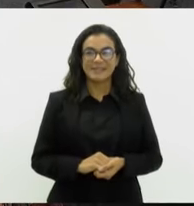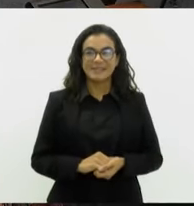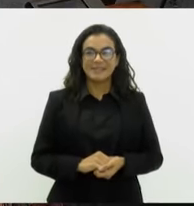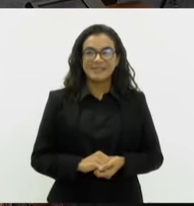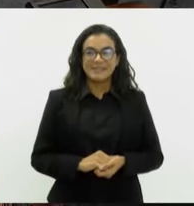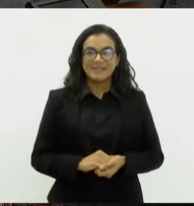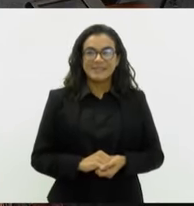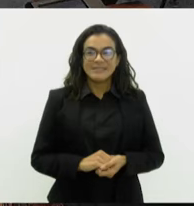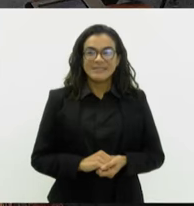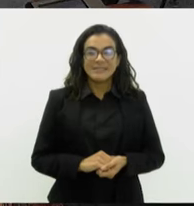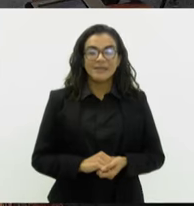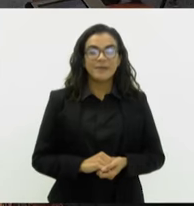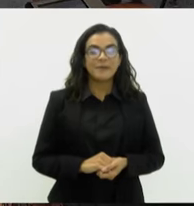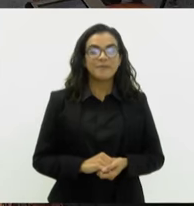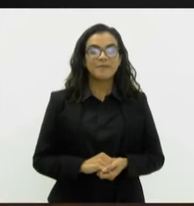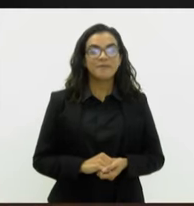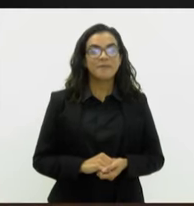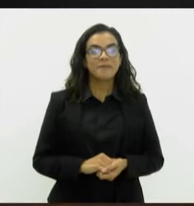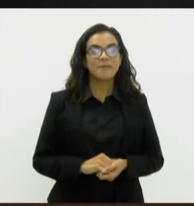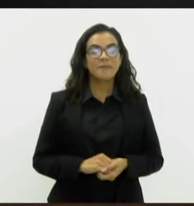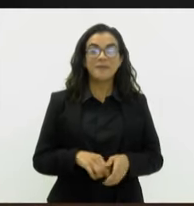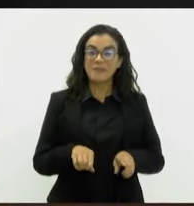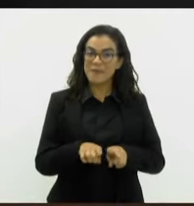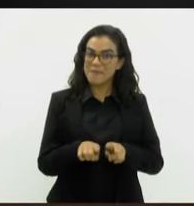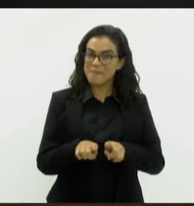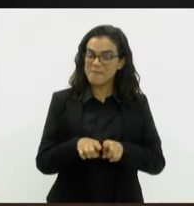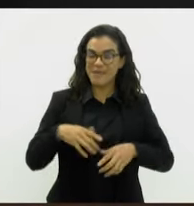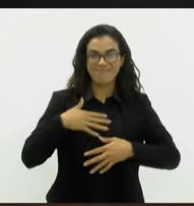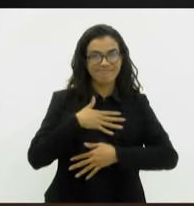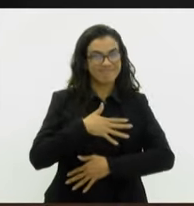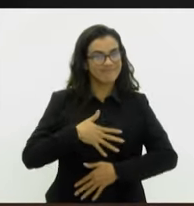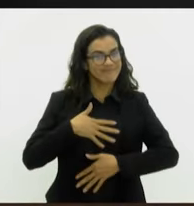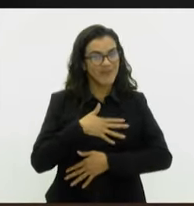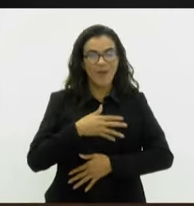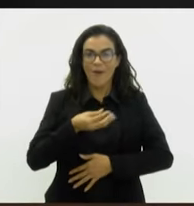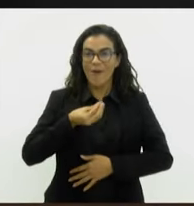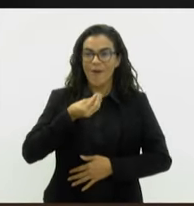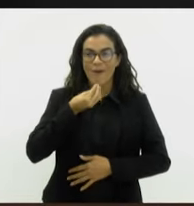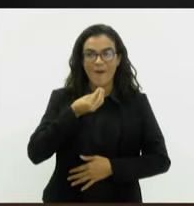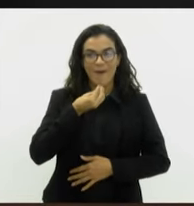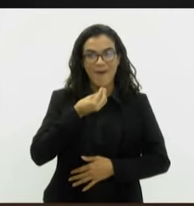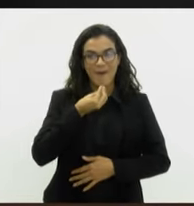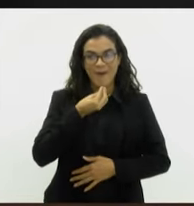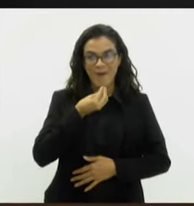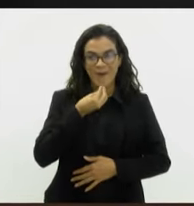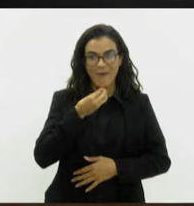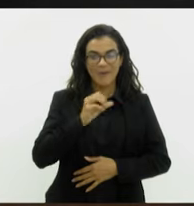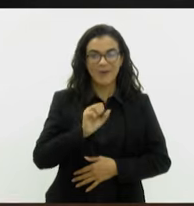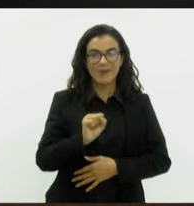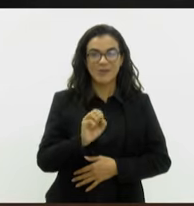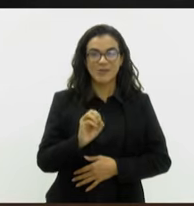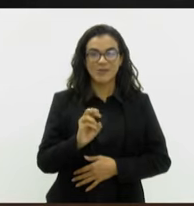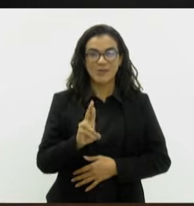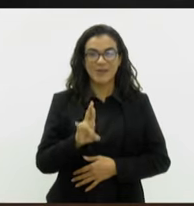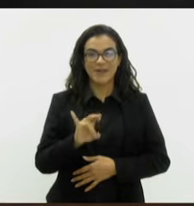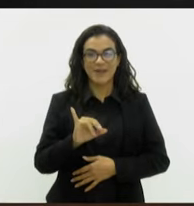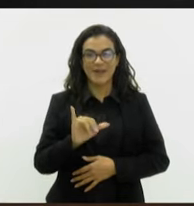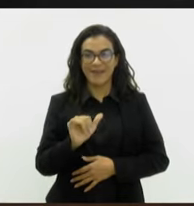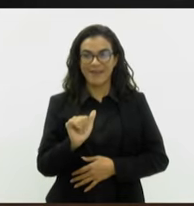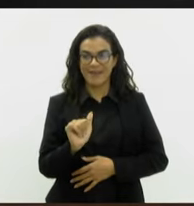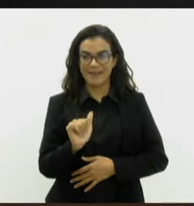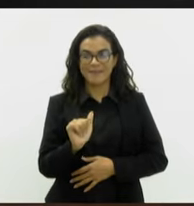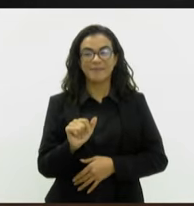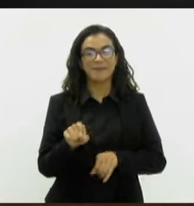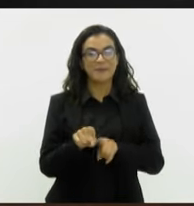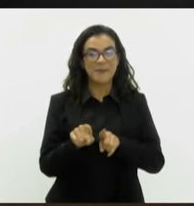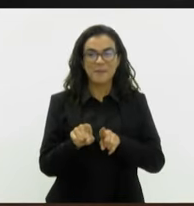sombreadas eu quero aqui saudar Não posso deixar de saudar é Soraia Santos e todas as deputadas